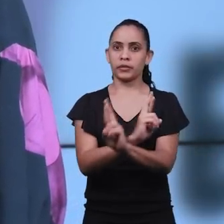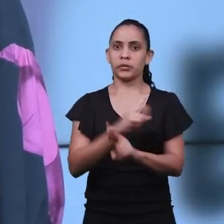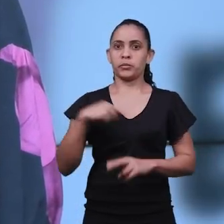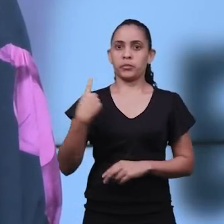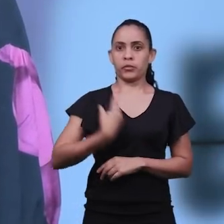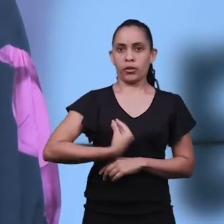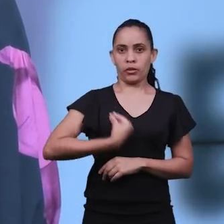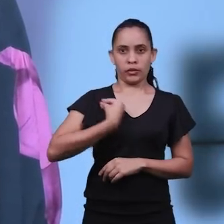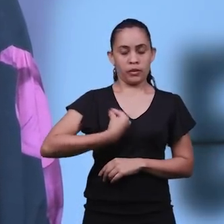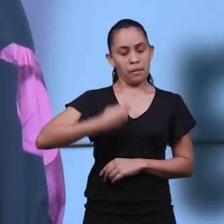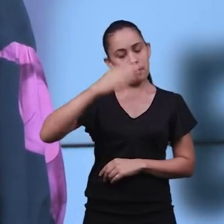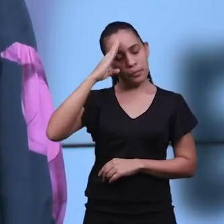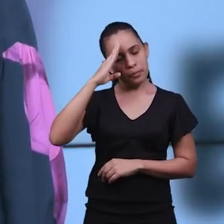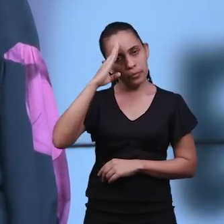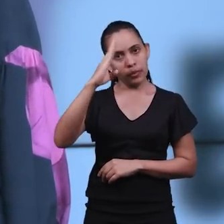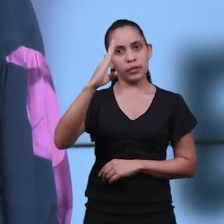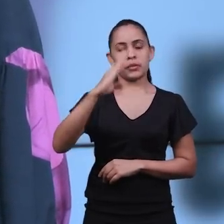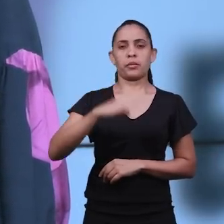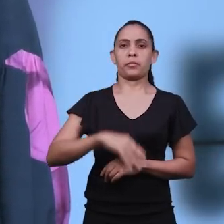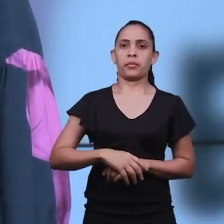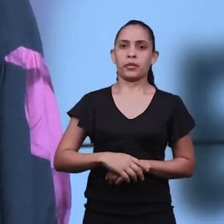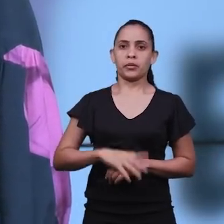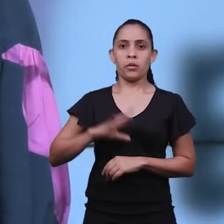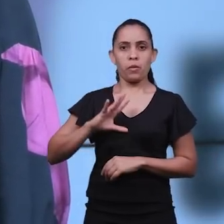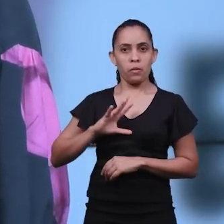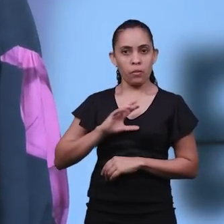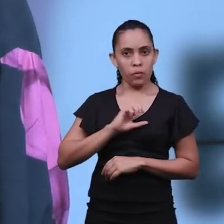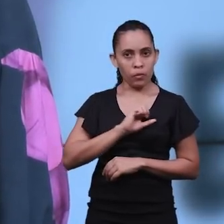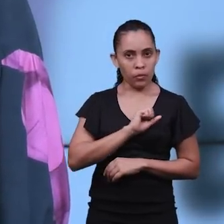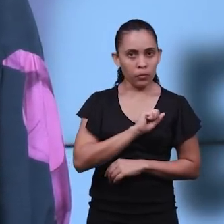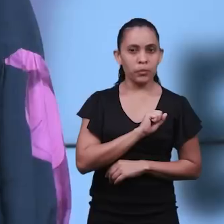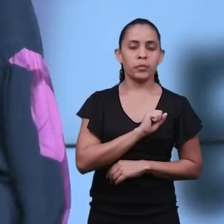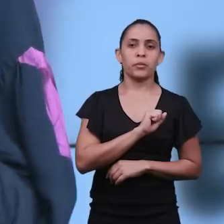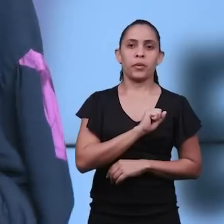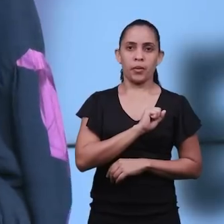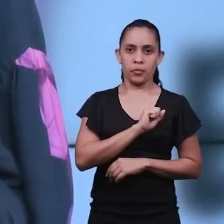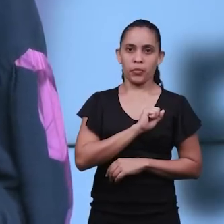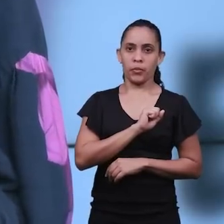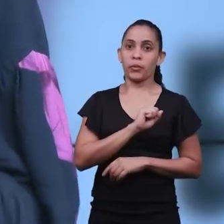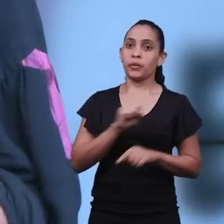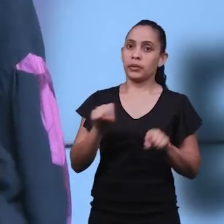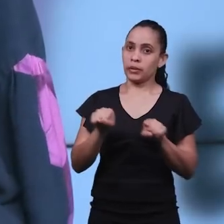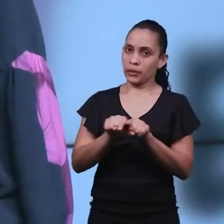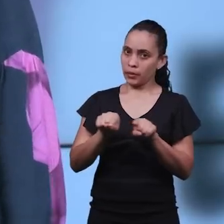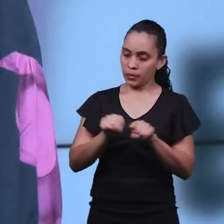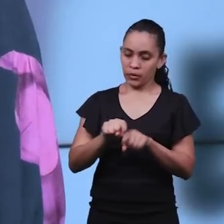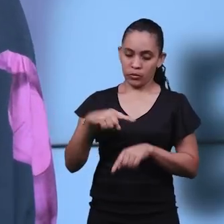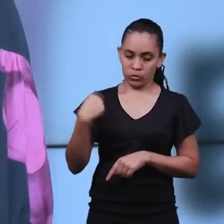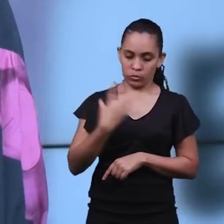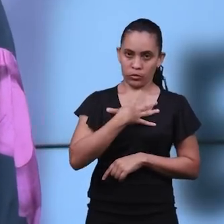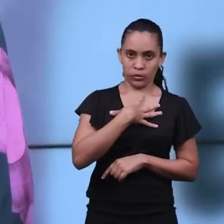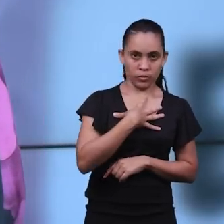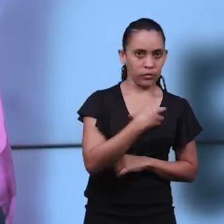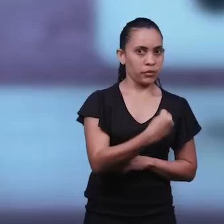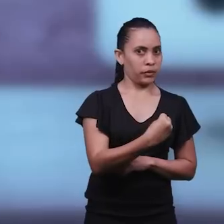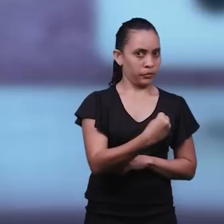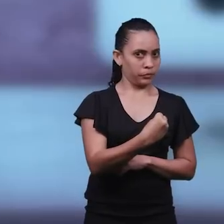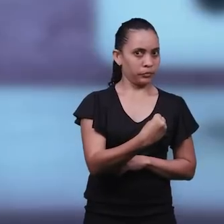relacionamentos das nossas vidas, principalmente o amor com e pelos nossos